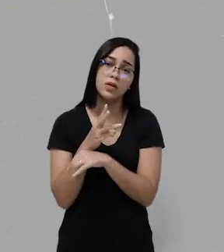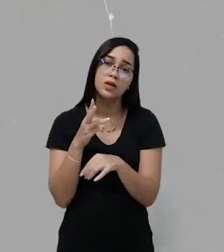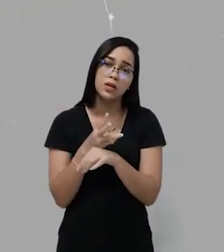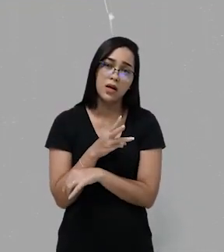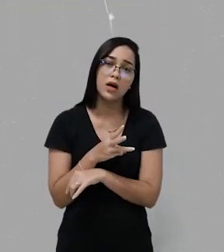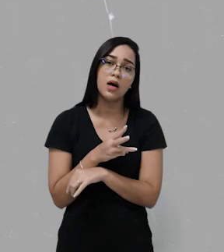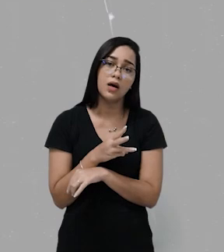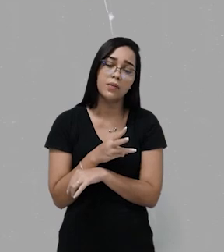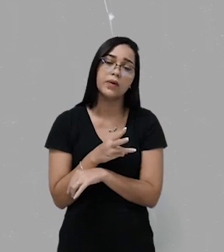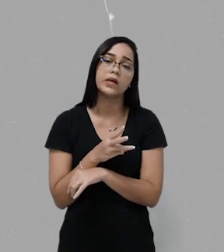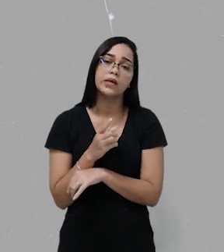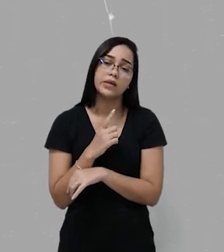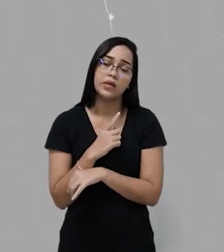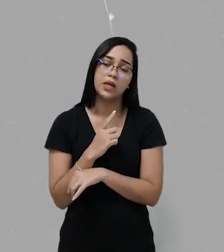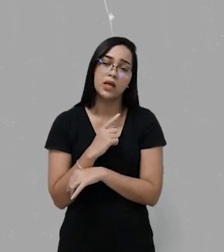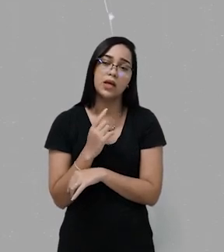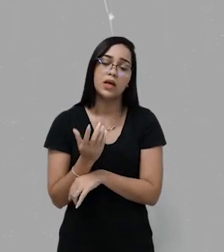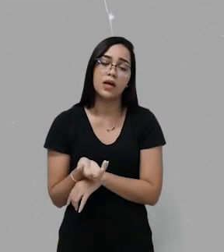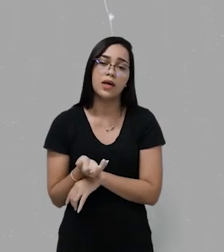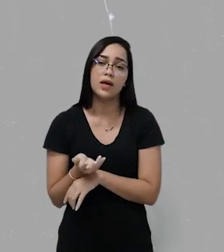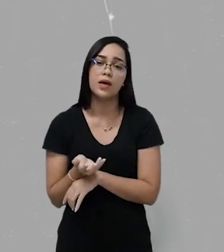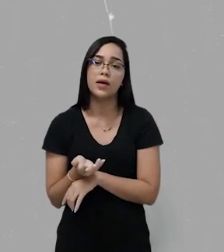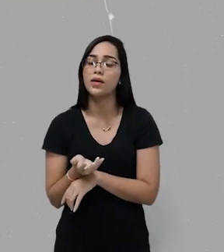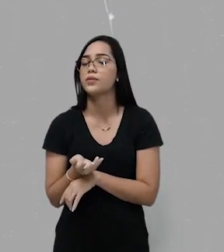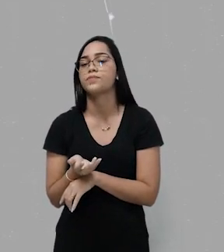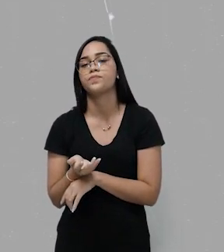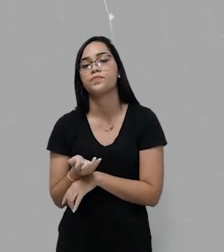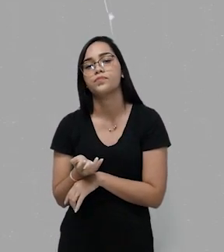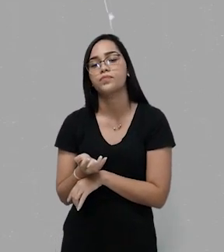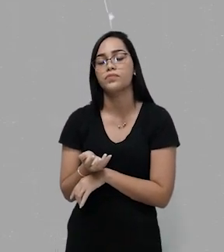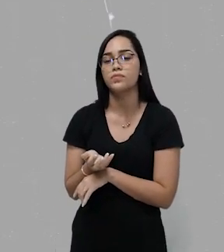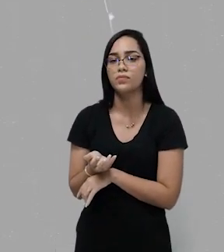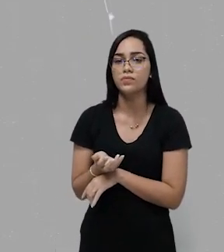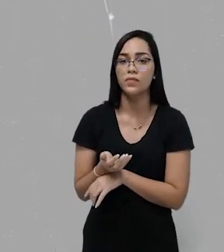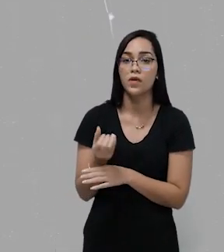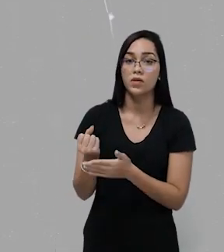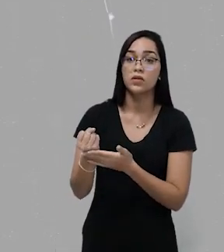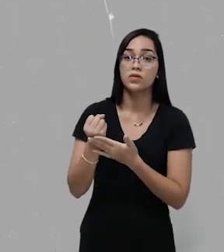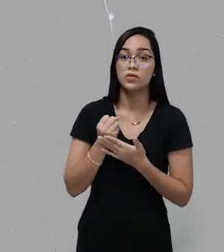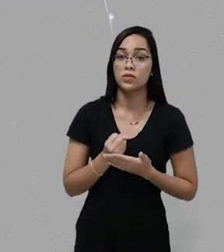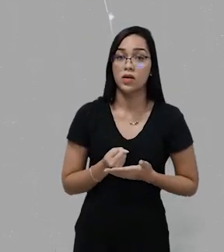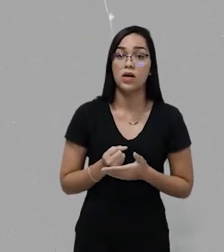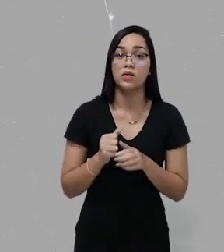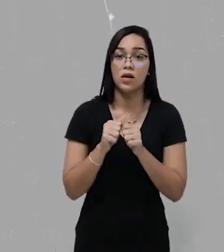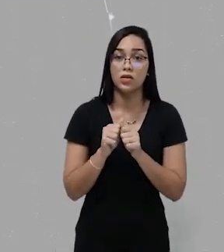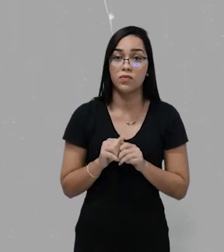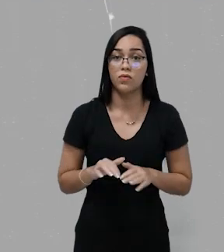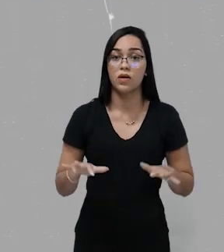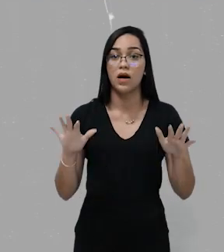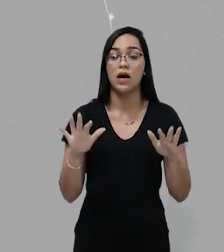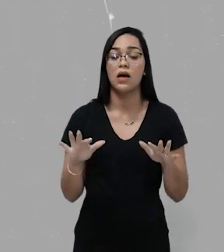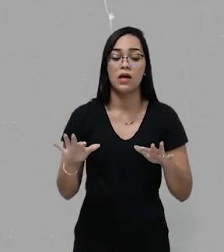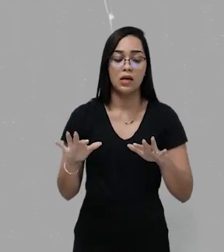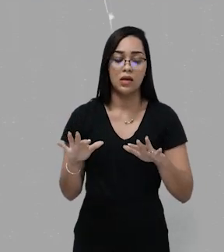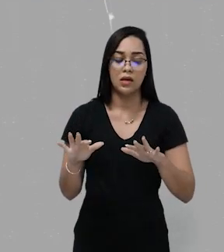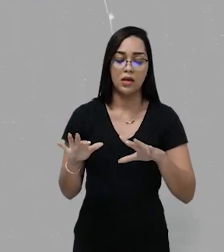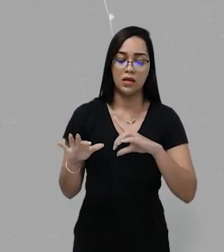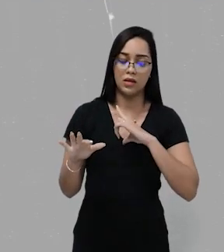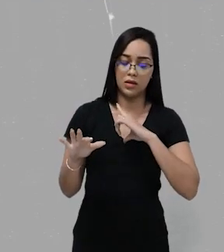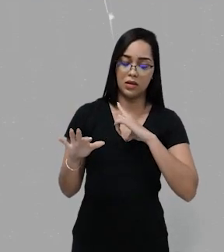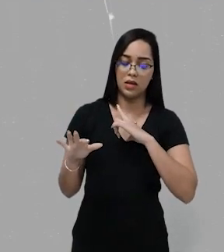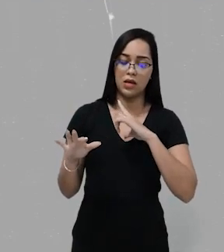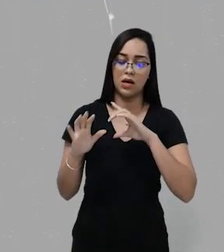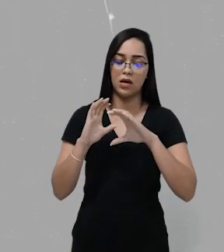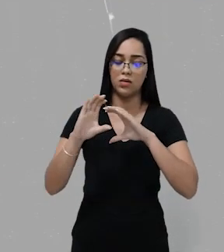O WhatsApp virou até uma forma que tem nos ajudado muito a divulgar e